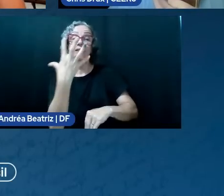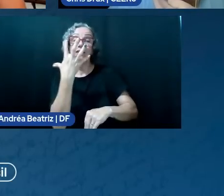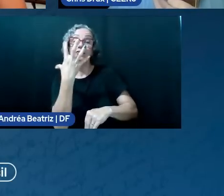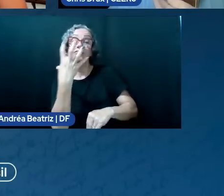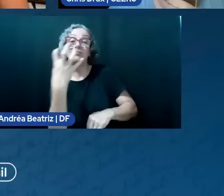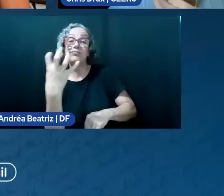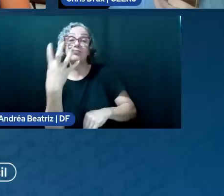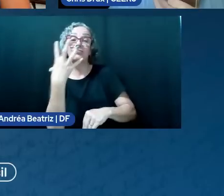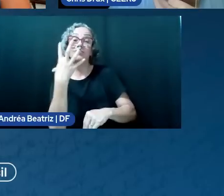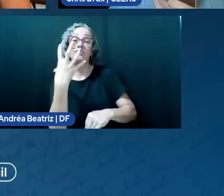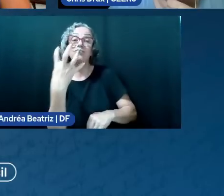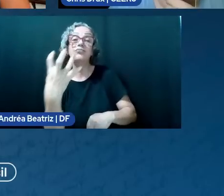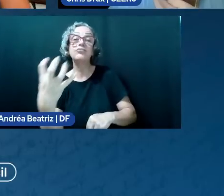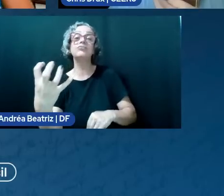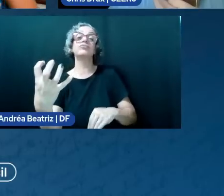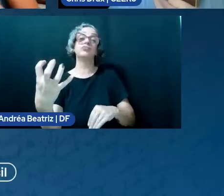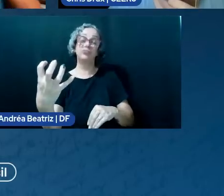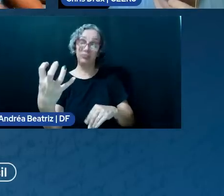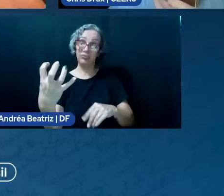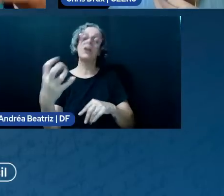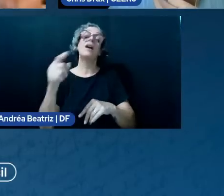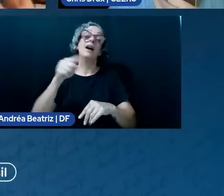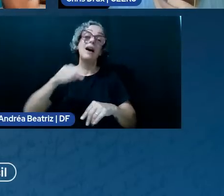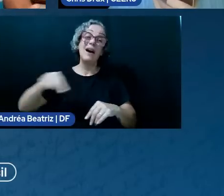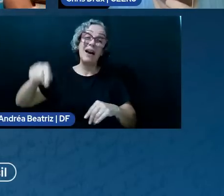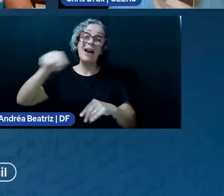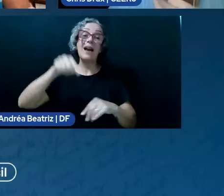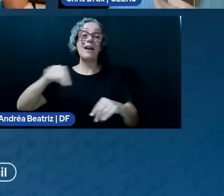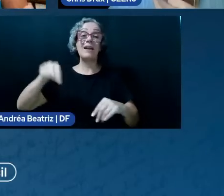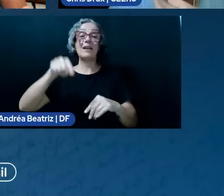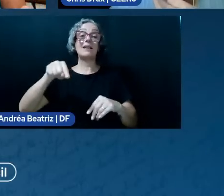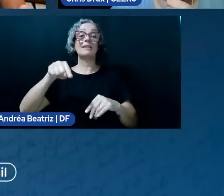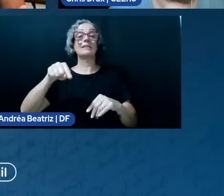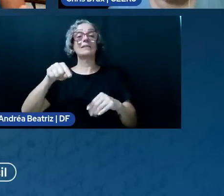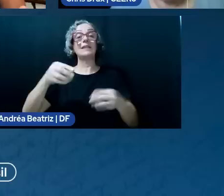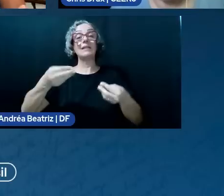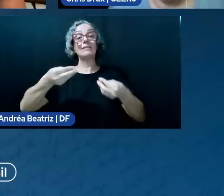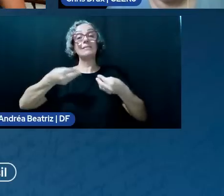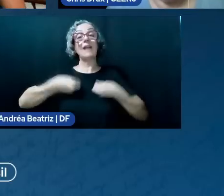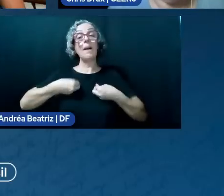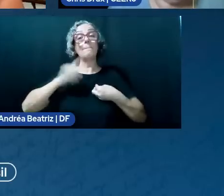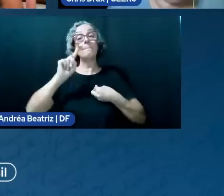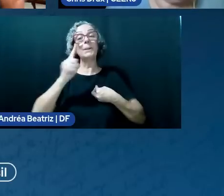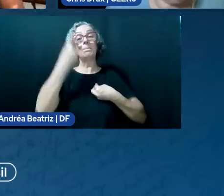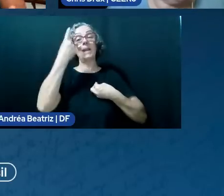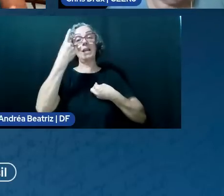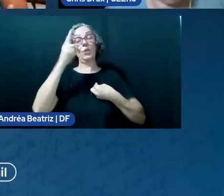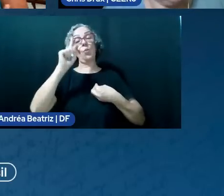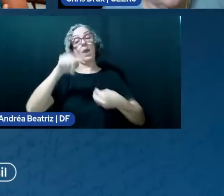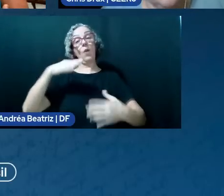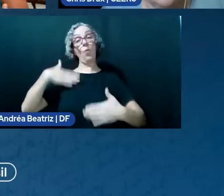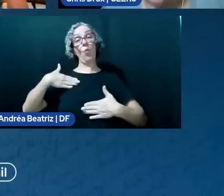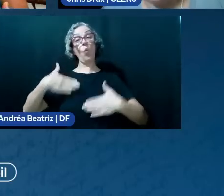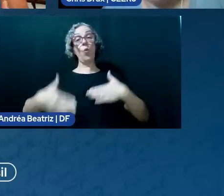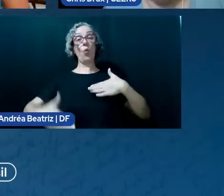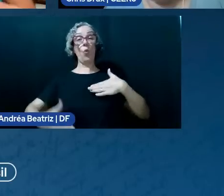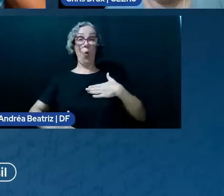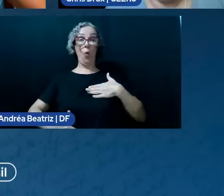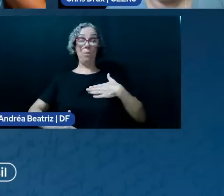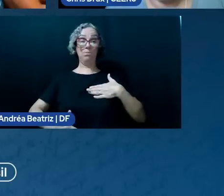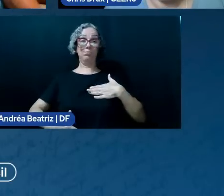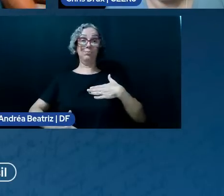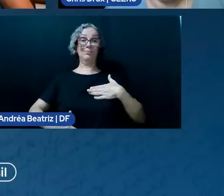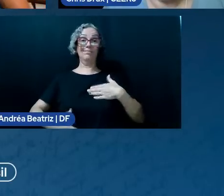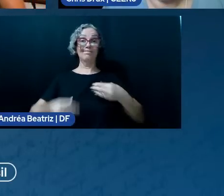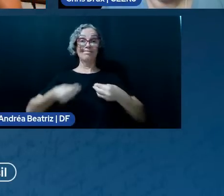a programações de vida, eles são despertados pelas paixões corporais, eles são despertados pela matéria.